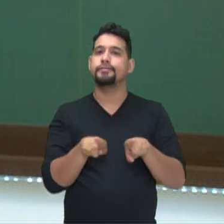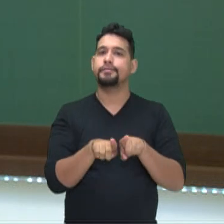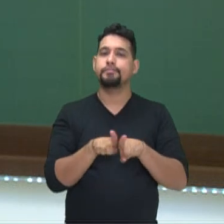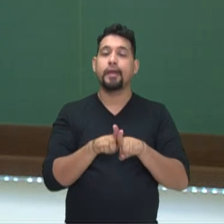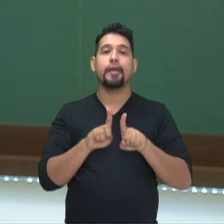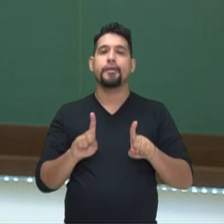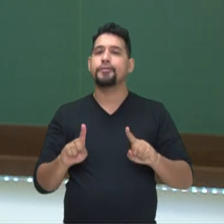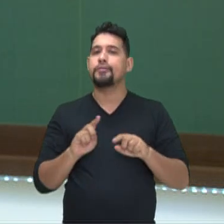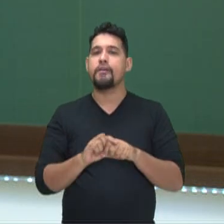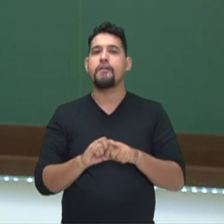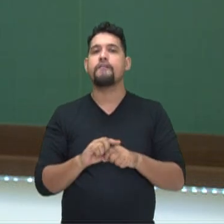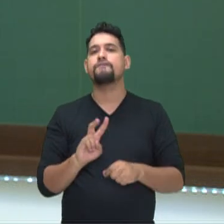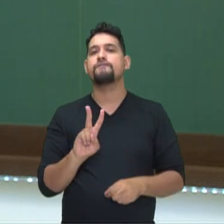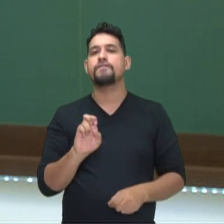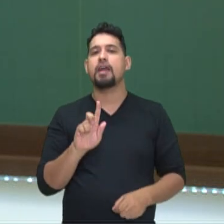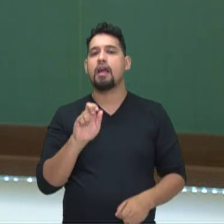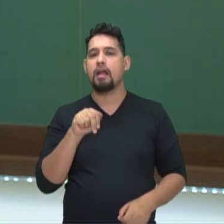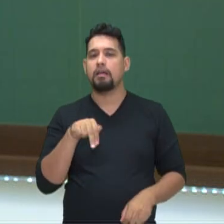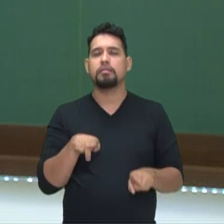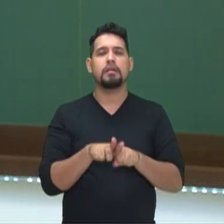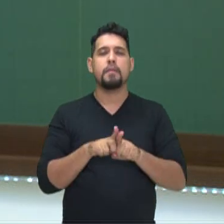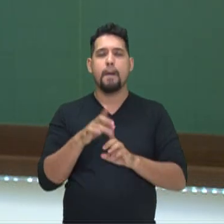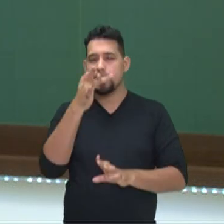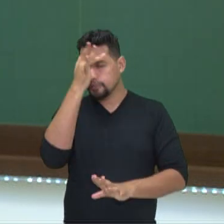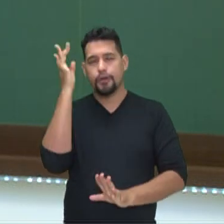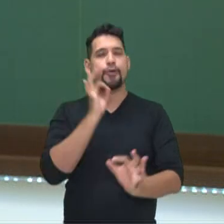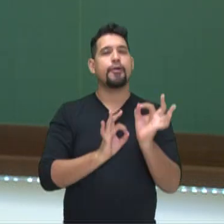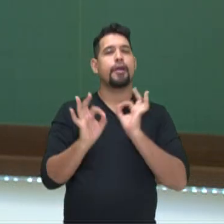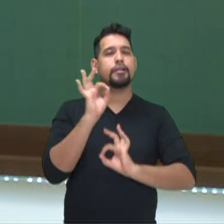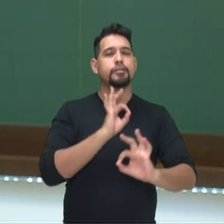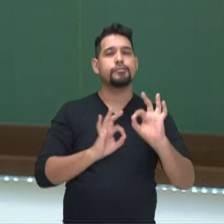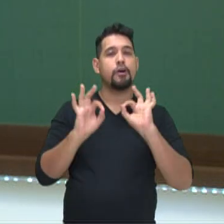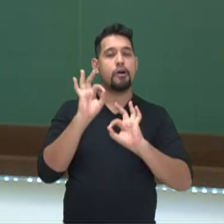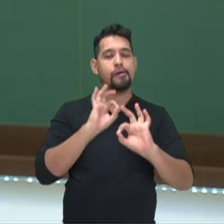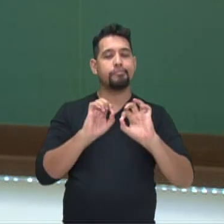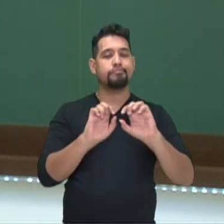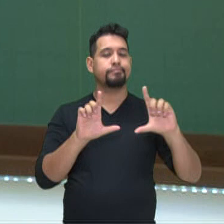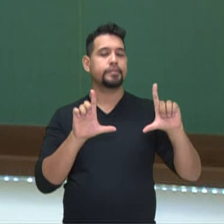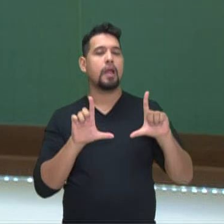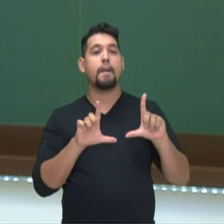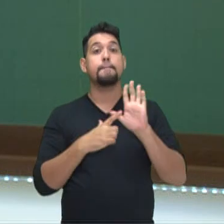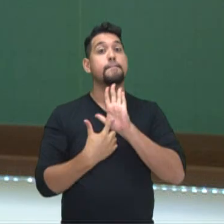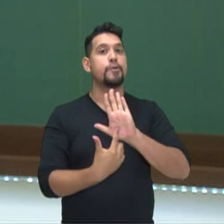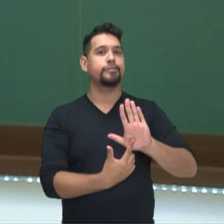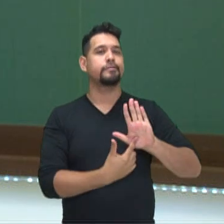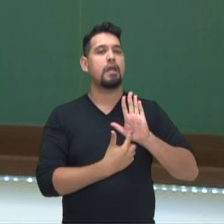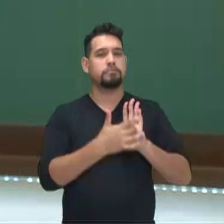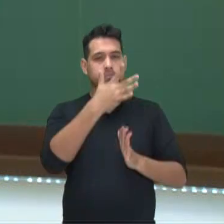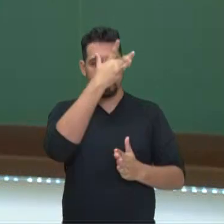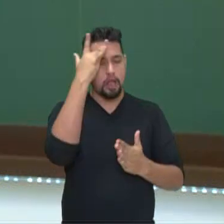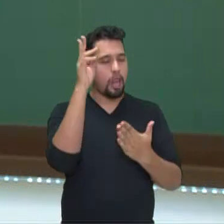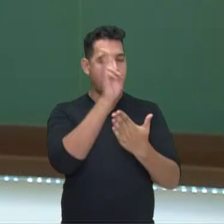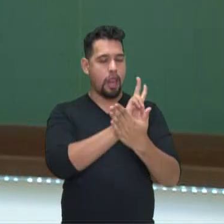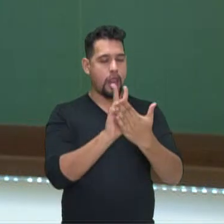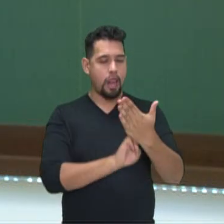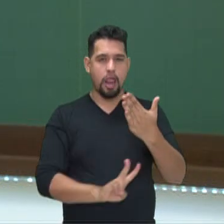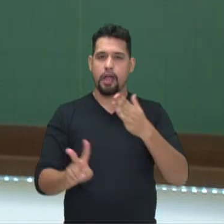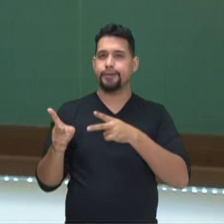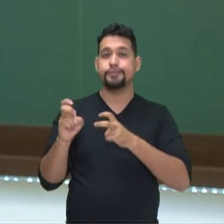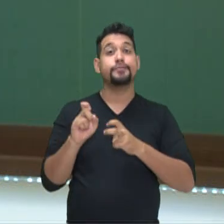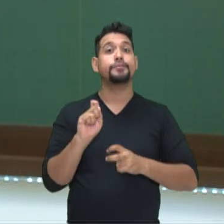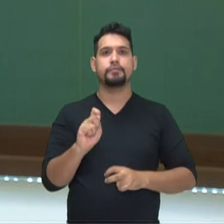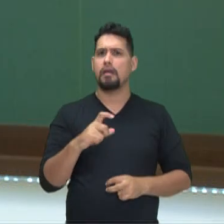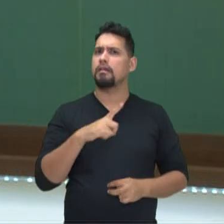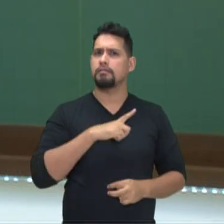do ilustrador, da pessoa que reorganizou essa imagem, né, em demonstrar para o leitor, para o observador,